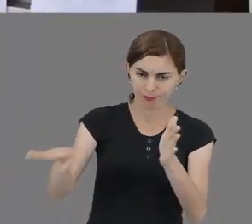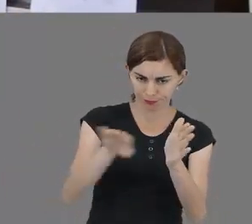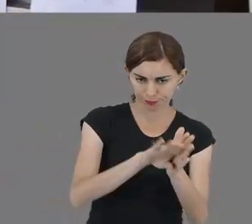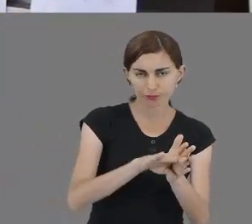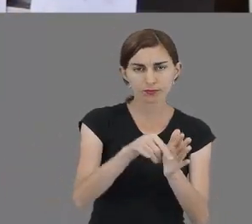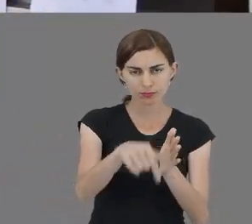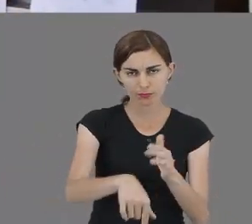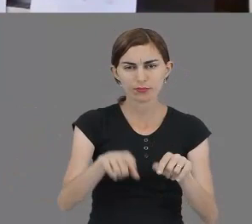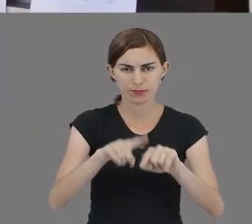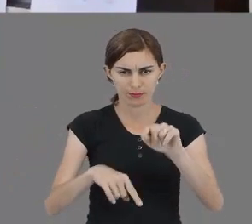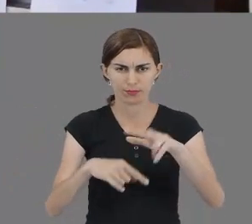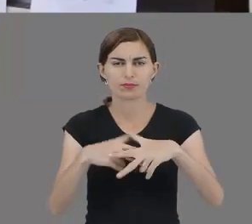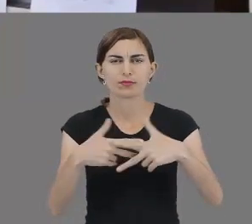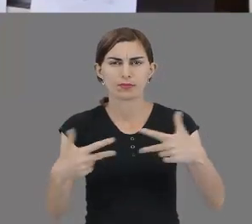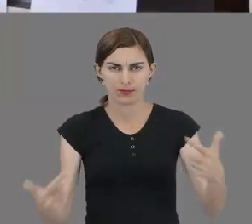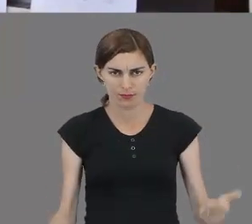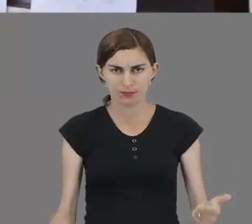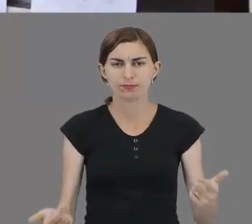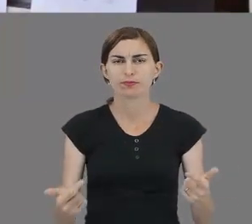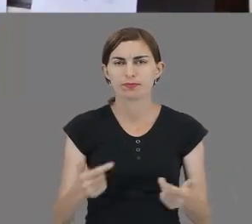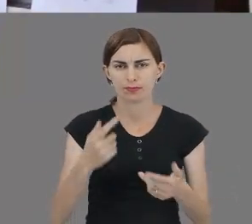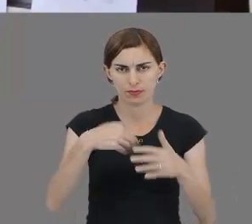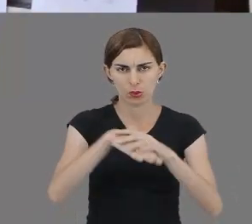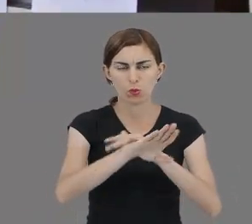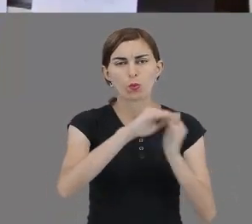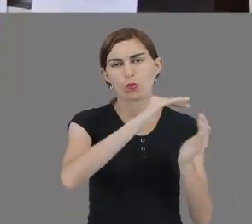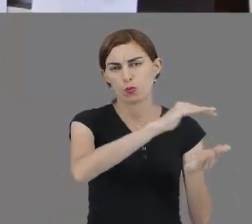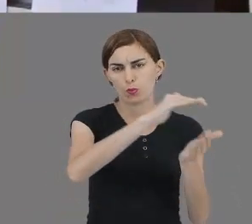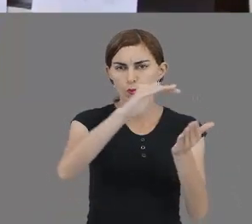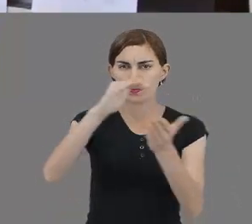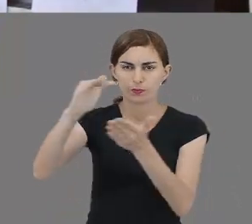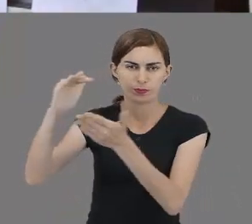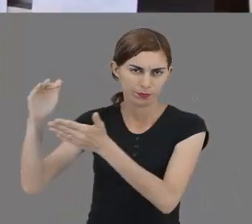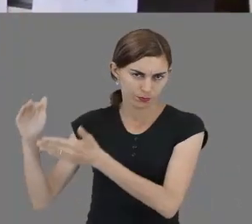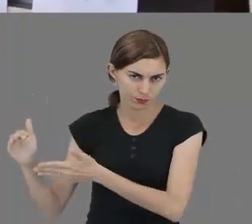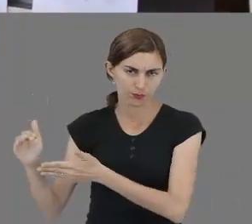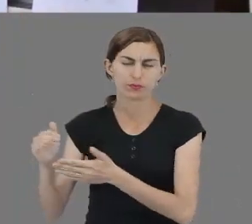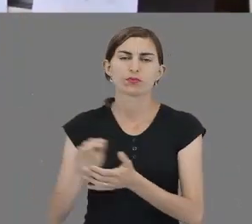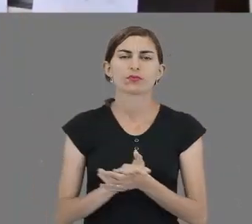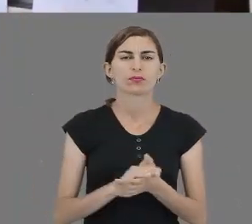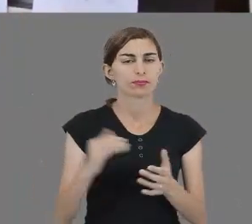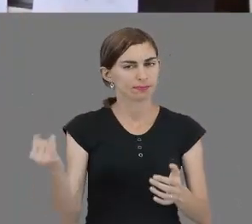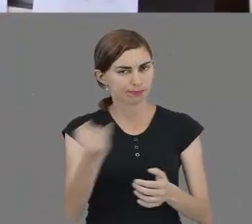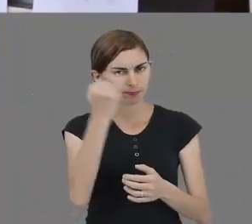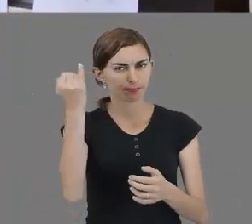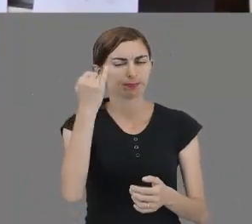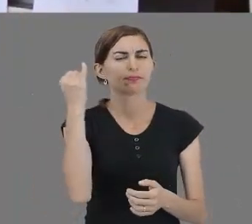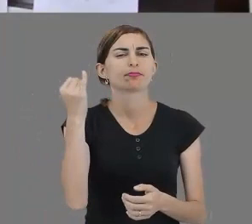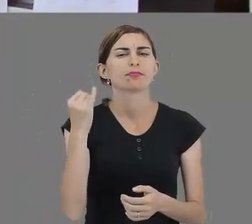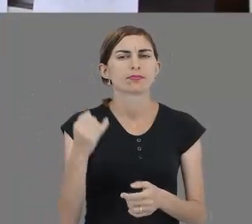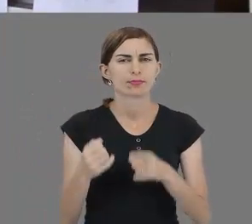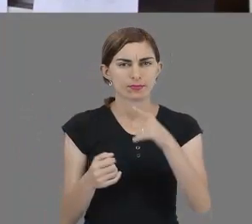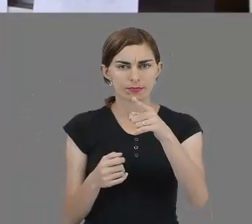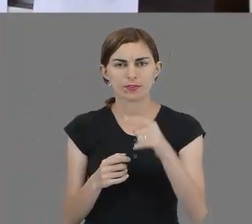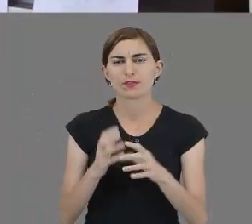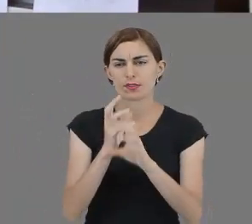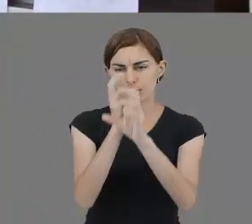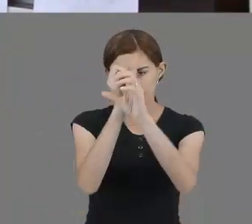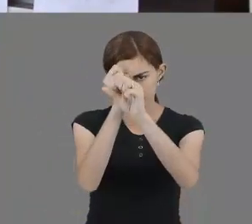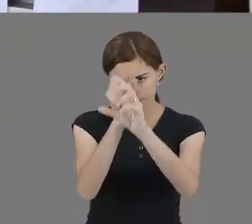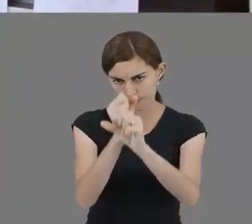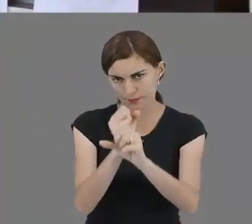chegada efetiva do meu material ao meu estoque. É o tempo de ressuprimento, muito importante para que você